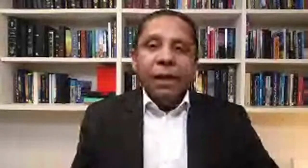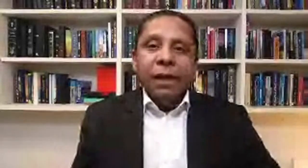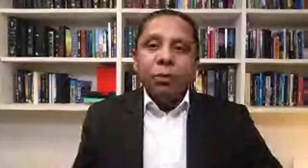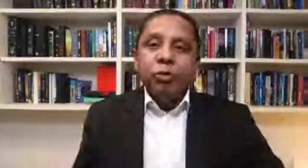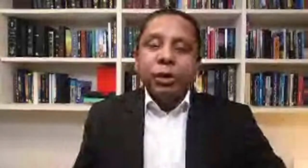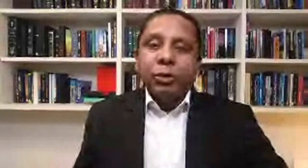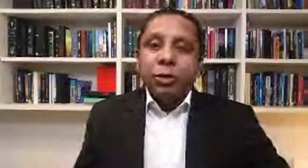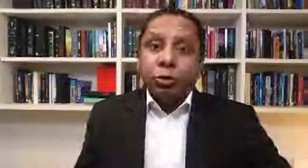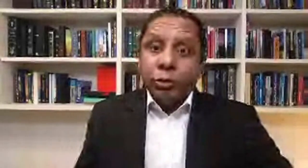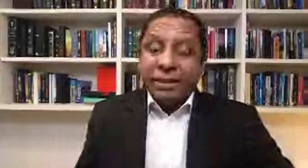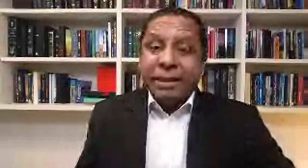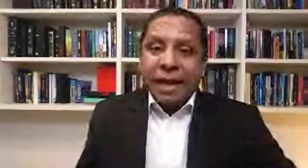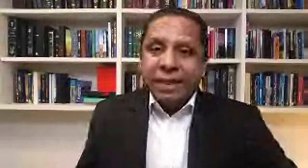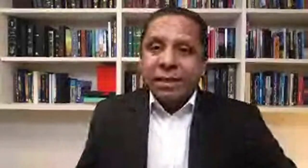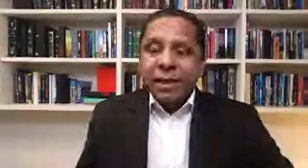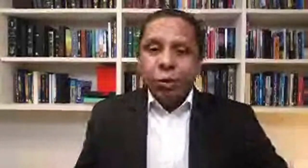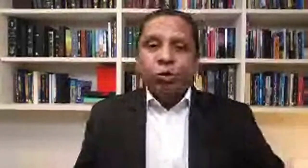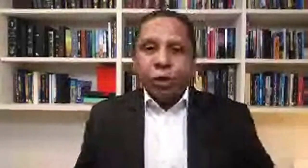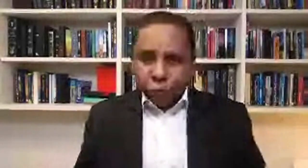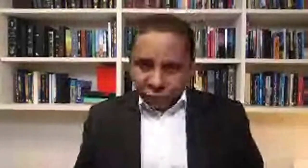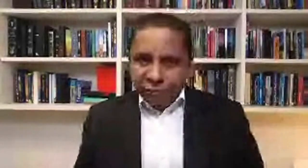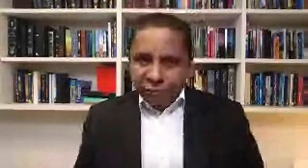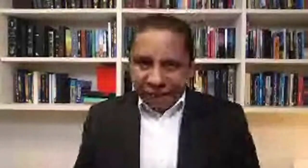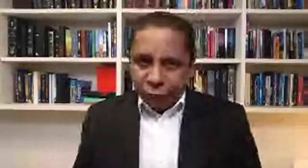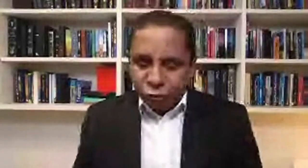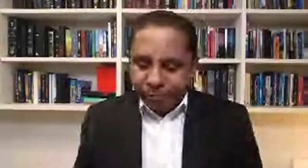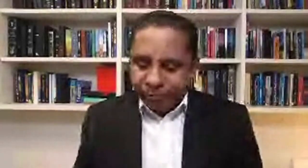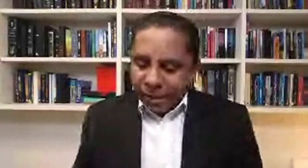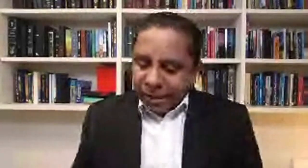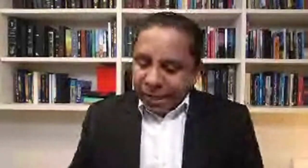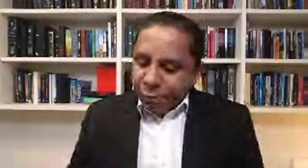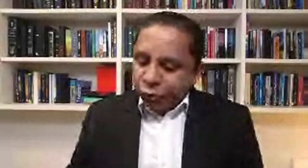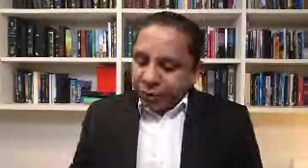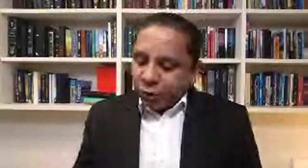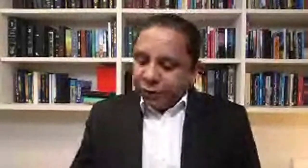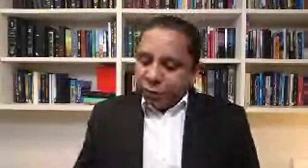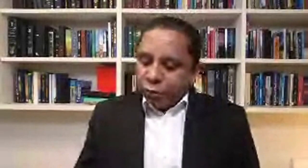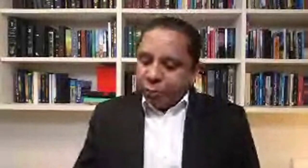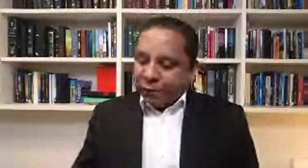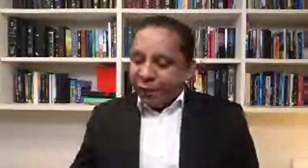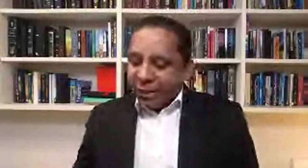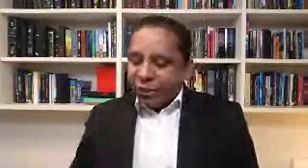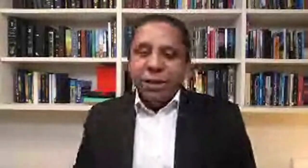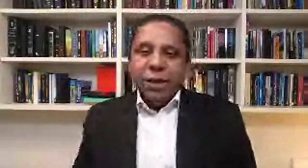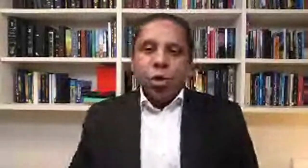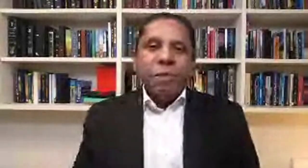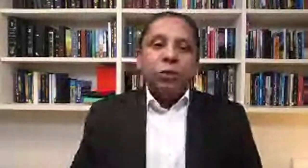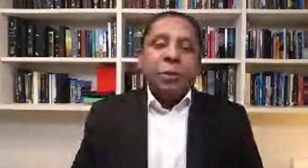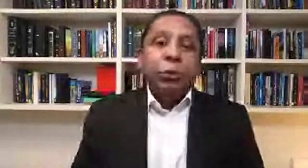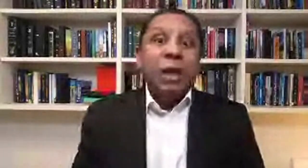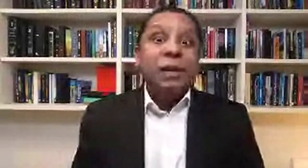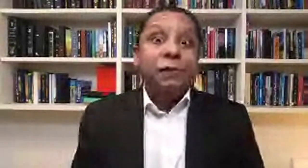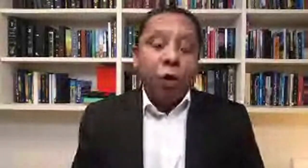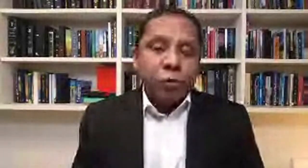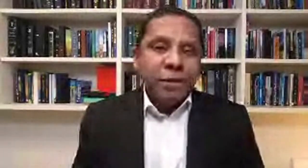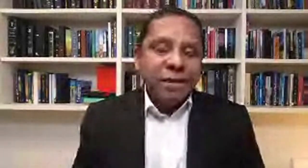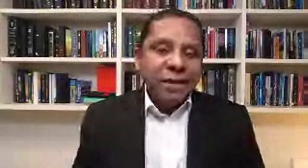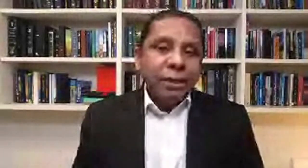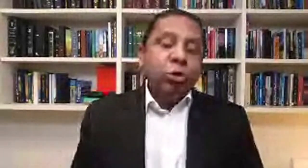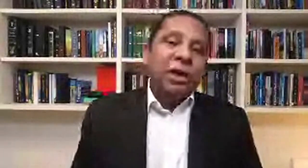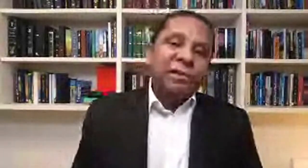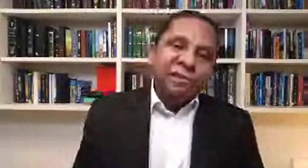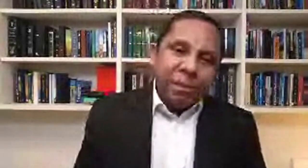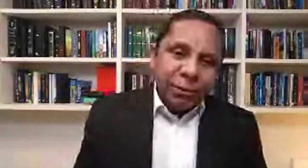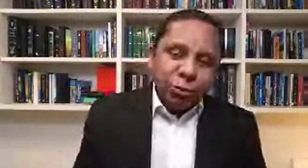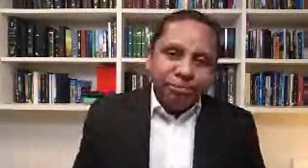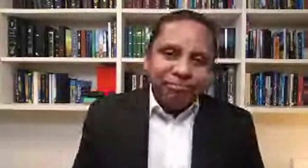então, as suas ideias e os seus movimentos. Em 1798 para frente começa o período da reforma